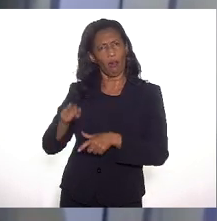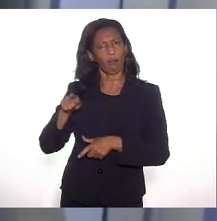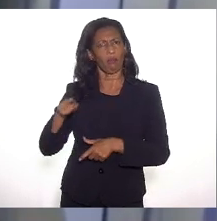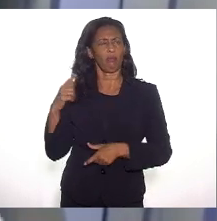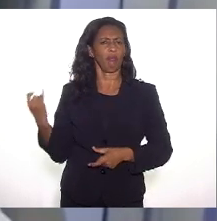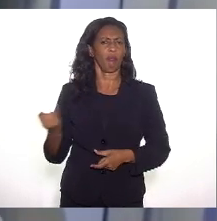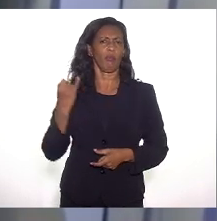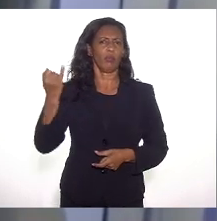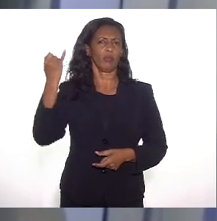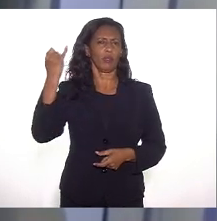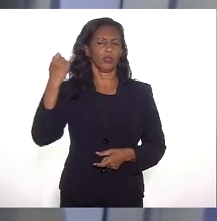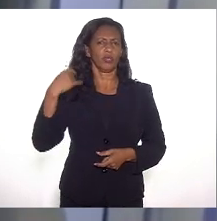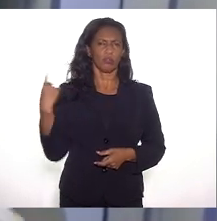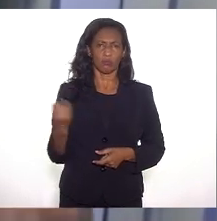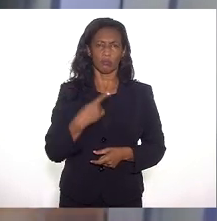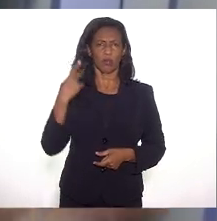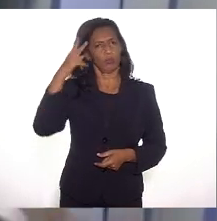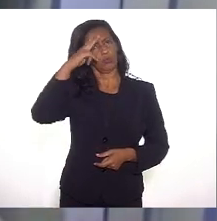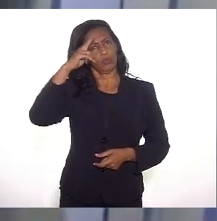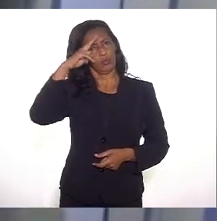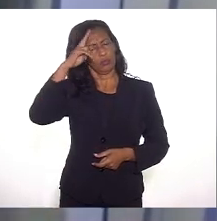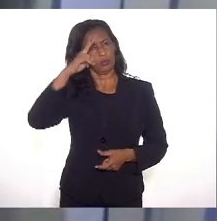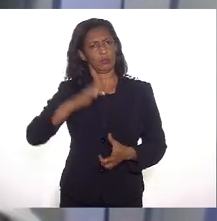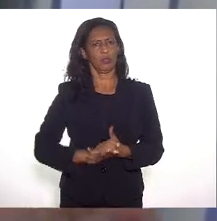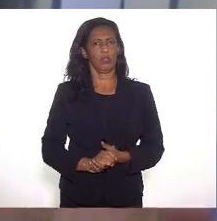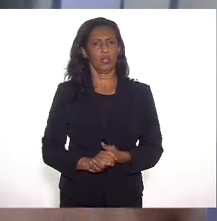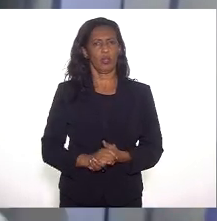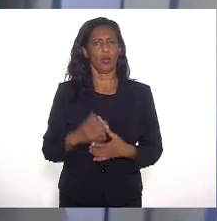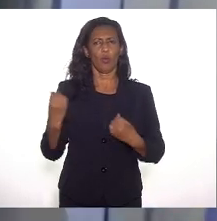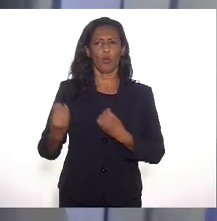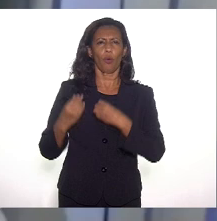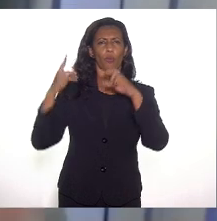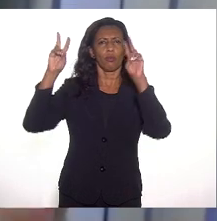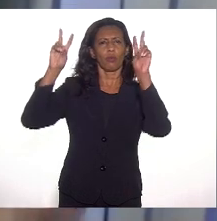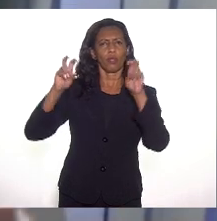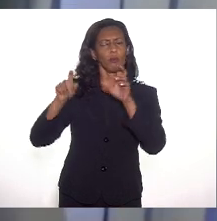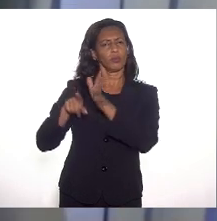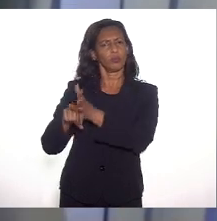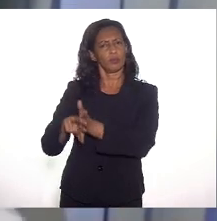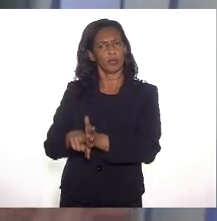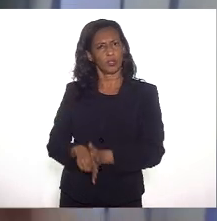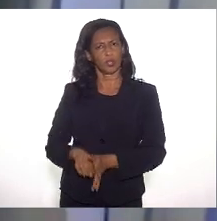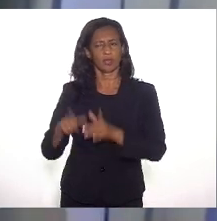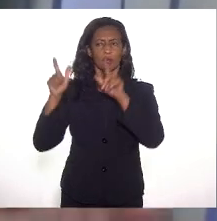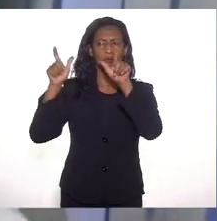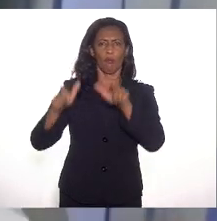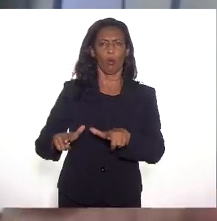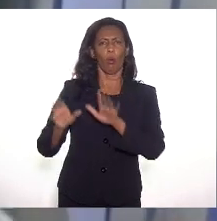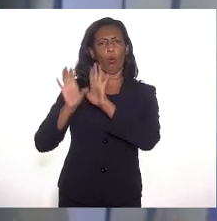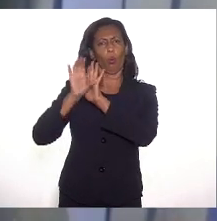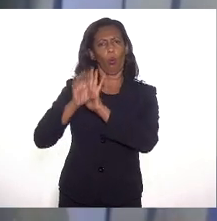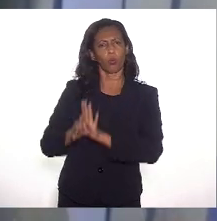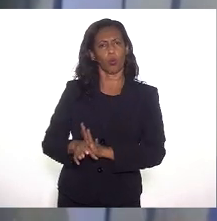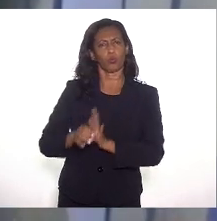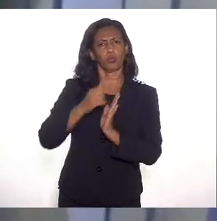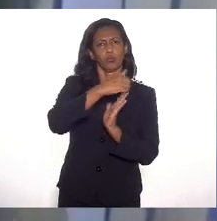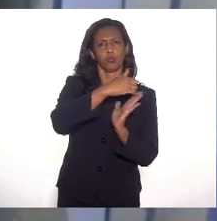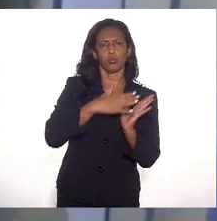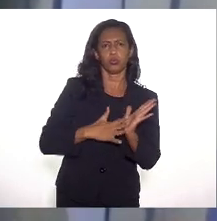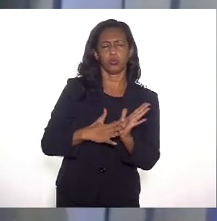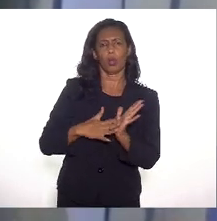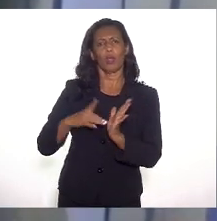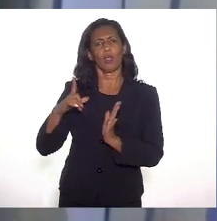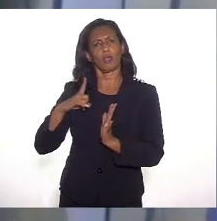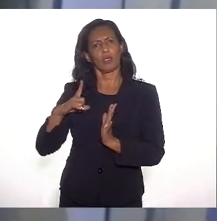tenham lugar na nossa historiografia, tenham lugar como temas de pesquisa, tenham lugar como conteúdos didático-pedagógicos na